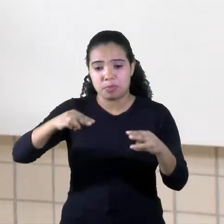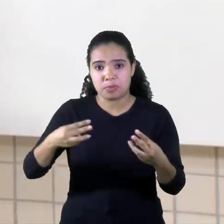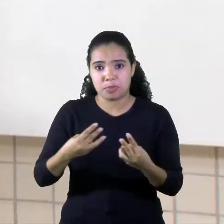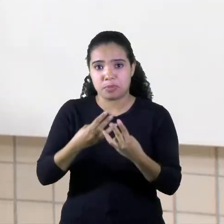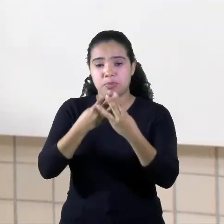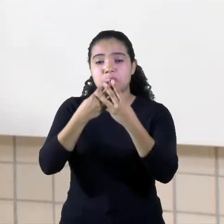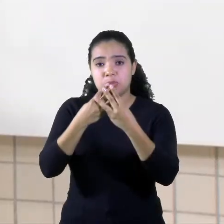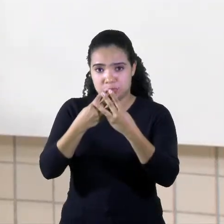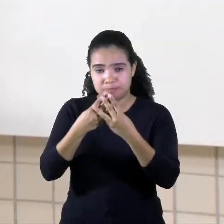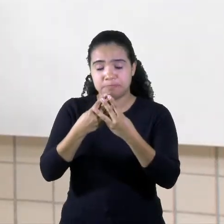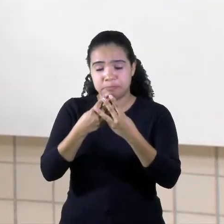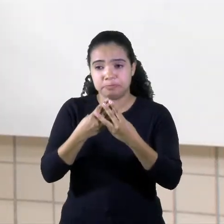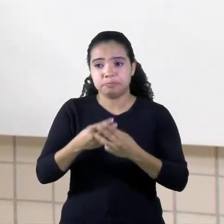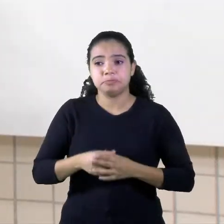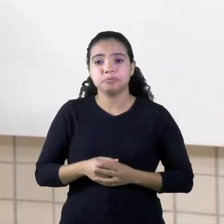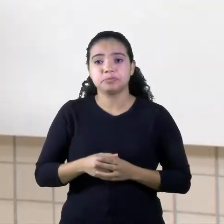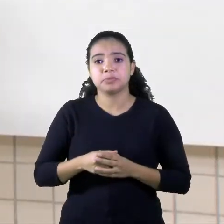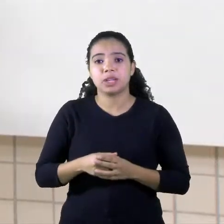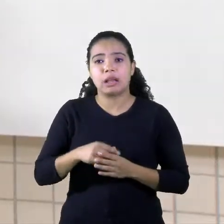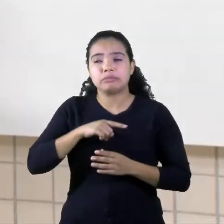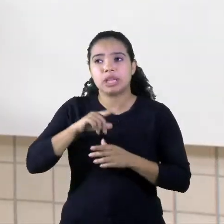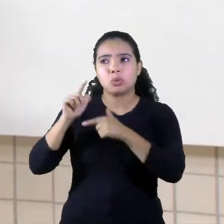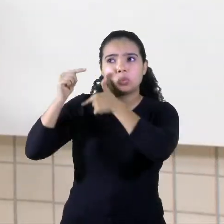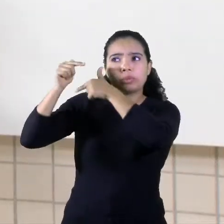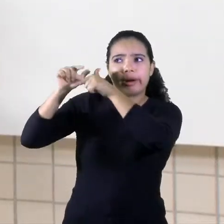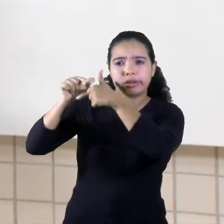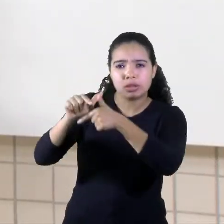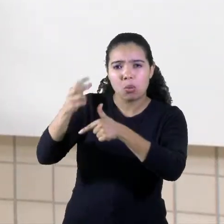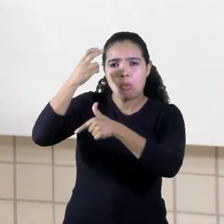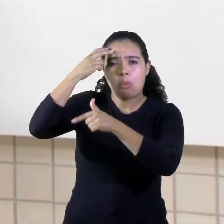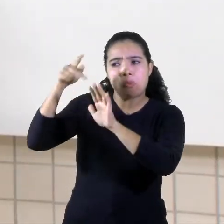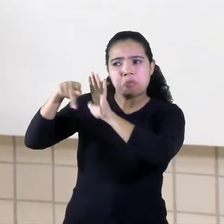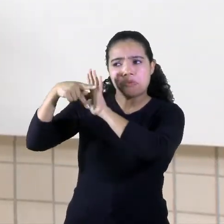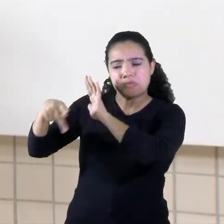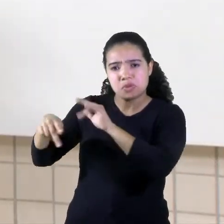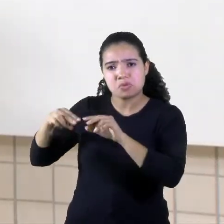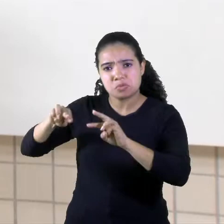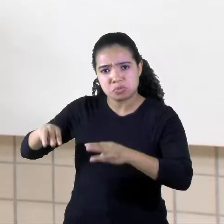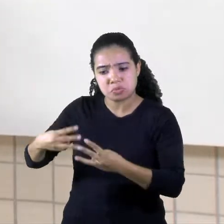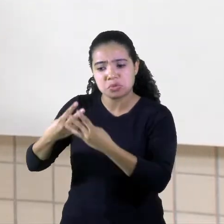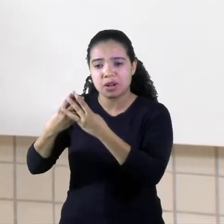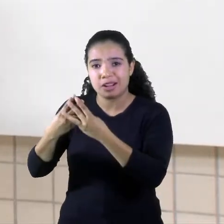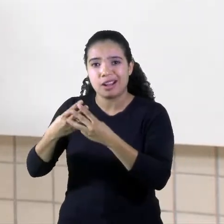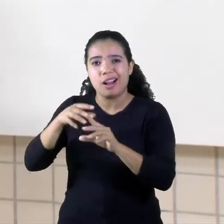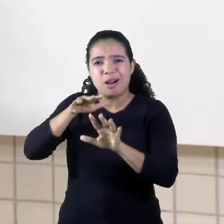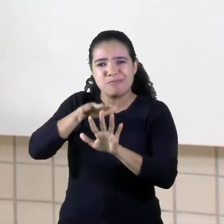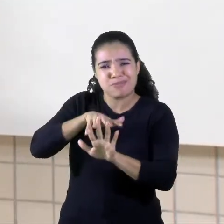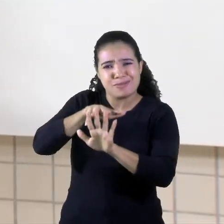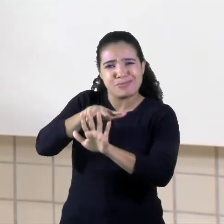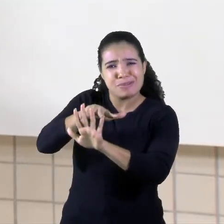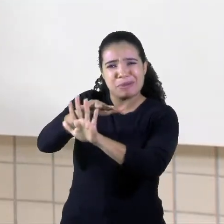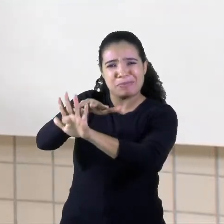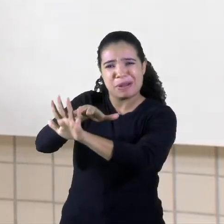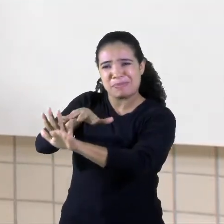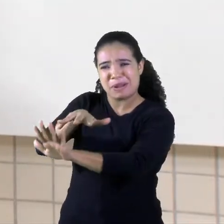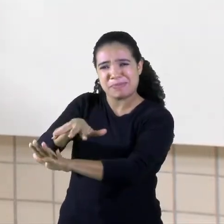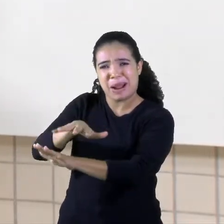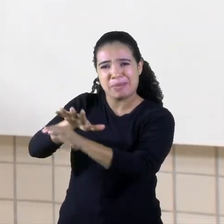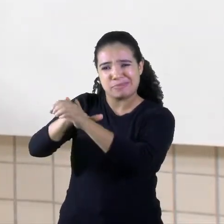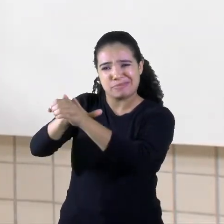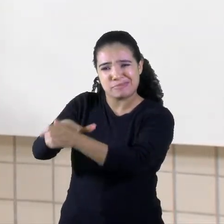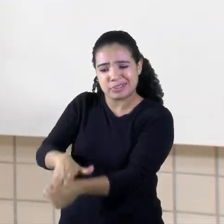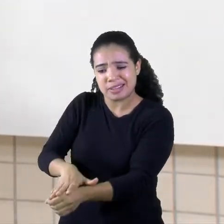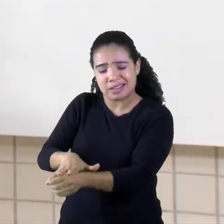judia, pessoas que seguem uma tradição, uma cultura, foram perseguidos simplesmente porque eram